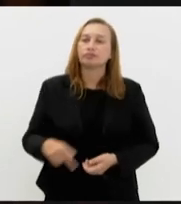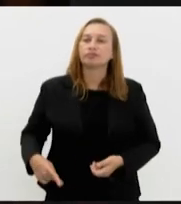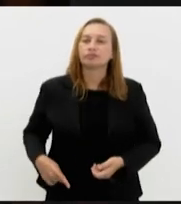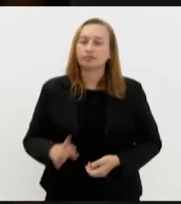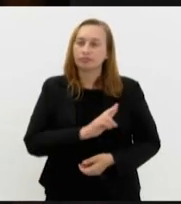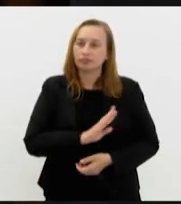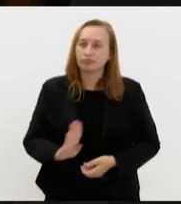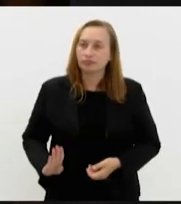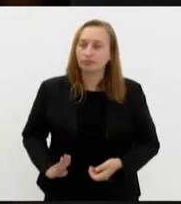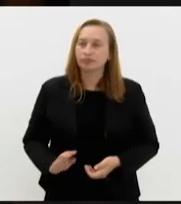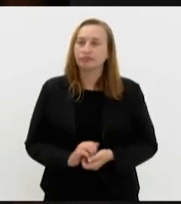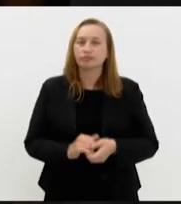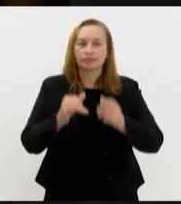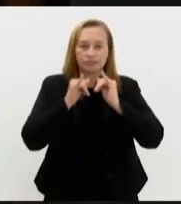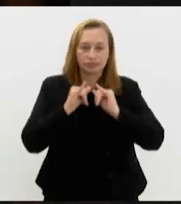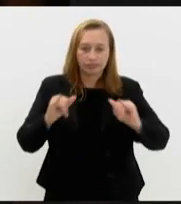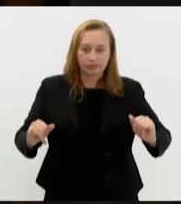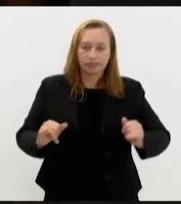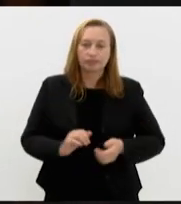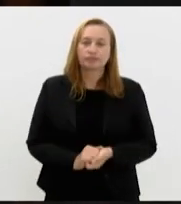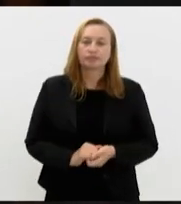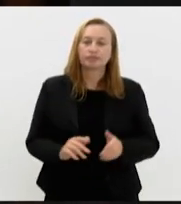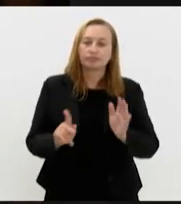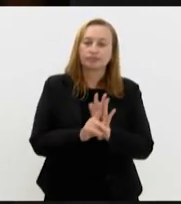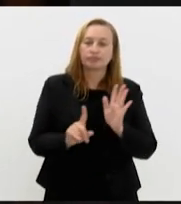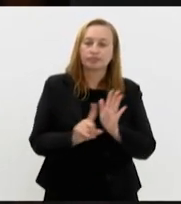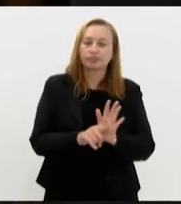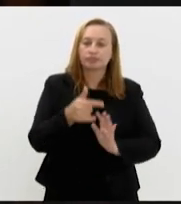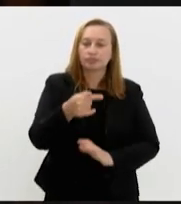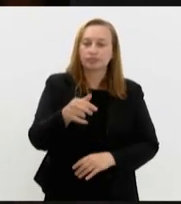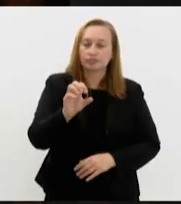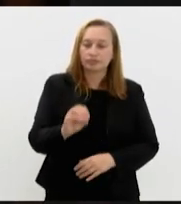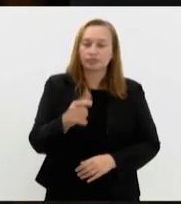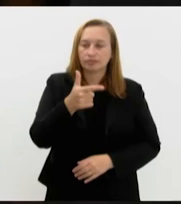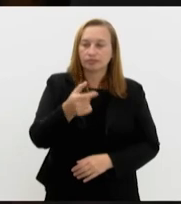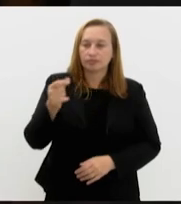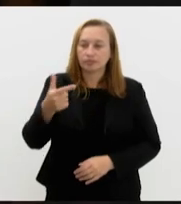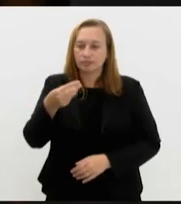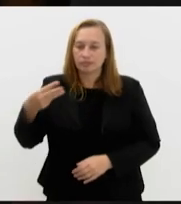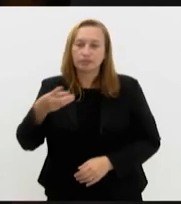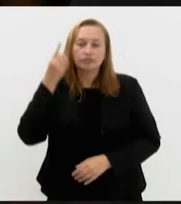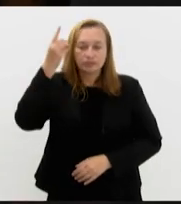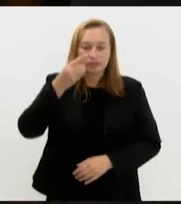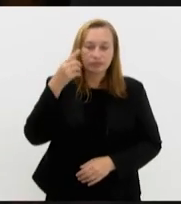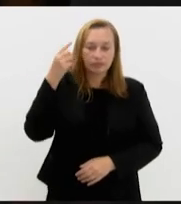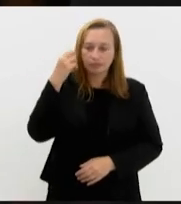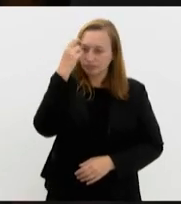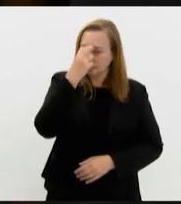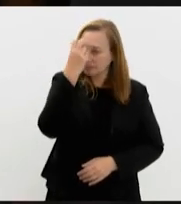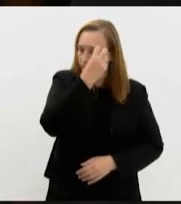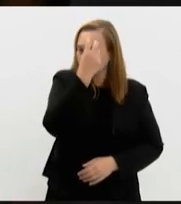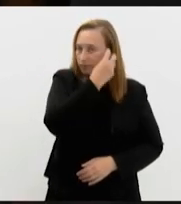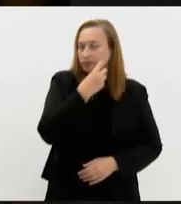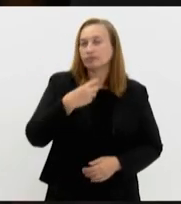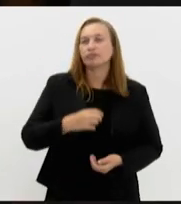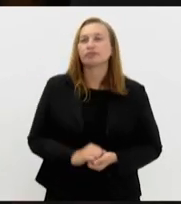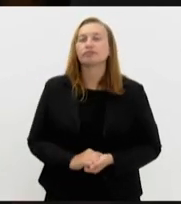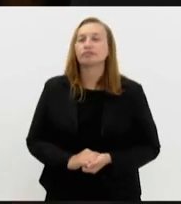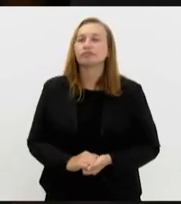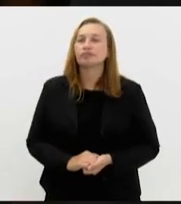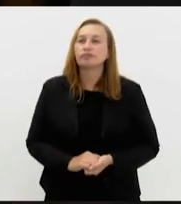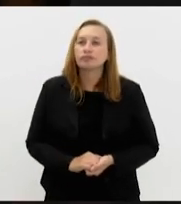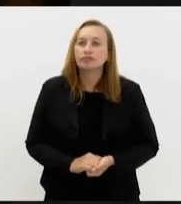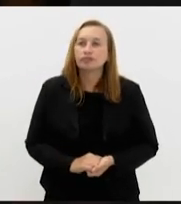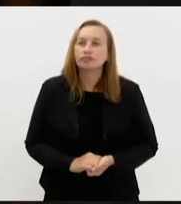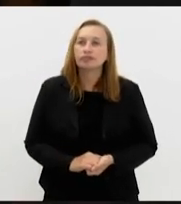Bacelar. Anuncio. Projeto de lei número 70, de 23, de autoria da deputada Verônica Lima, que dispõe sobre a